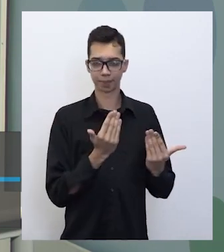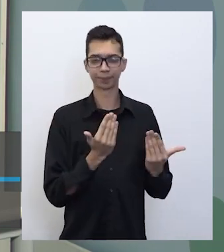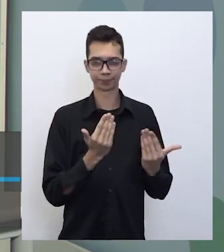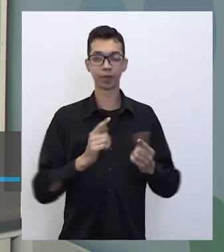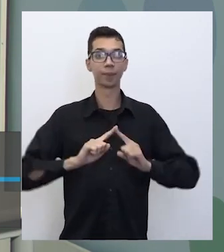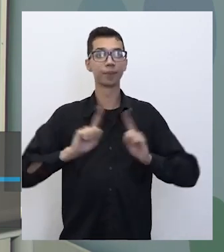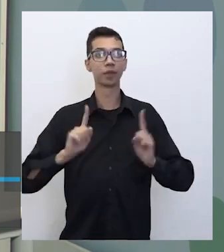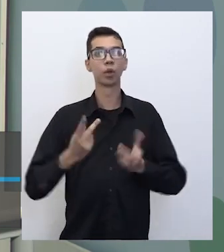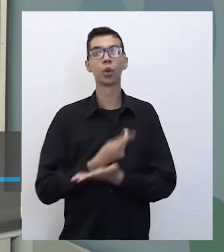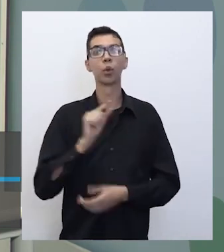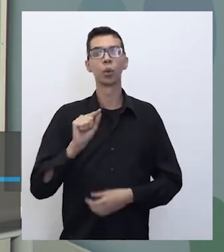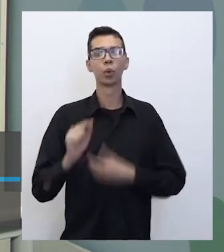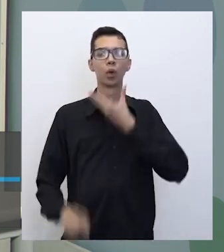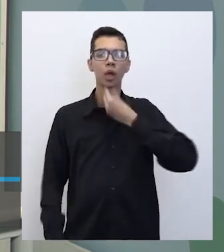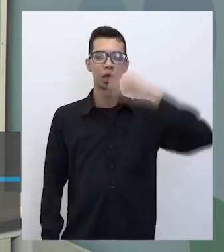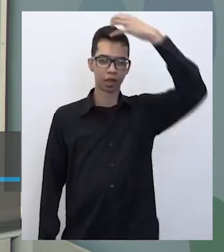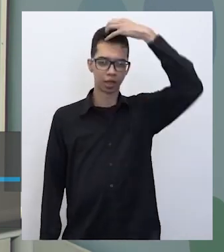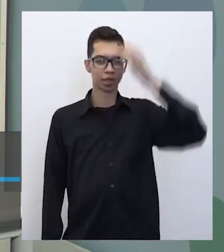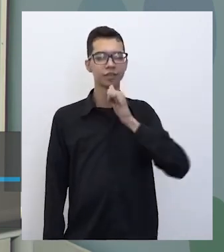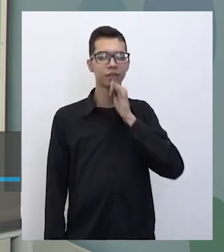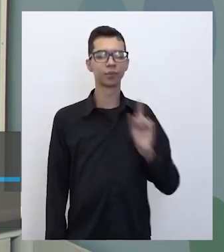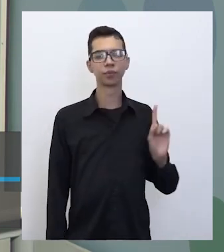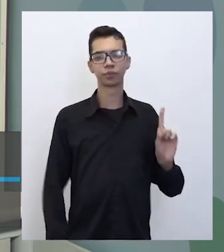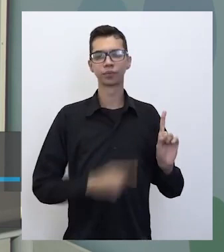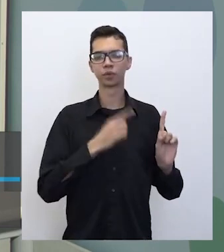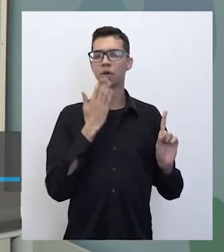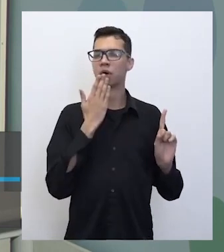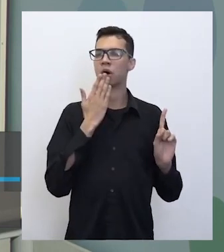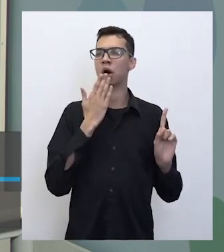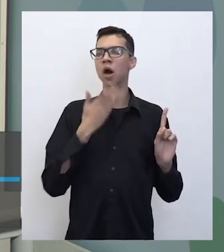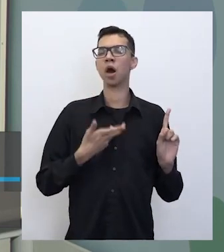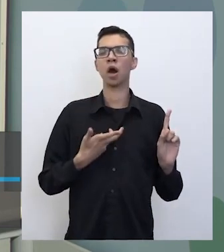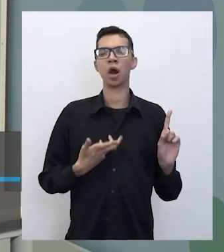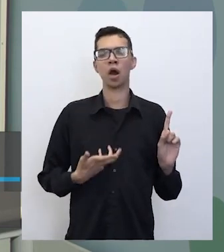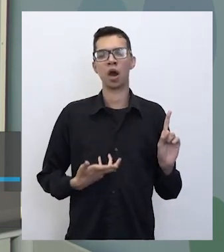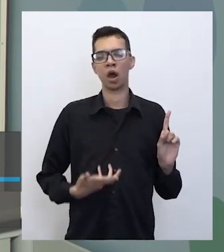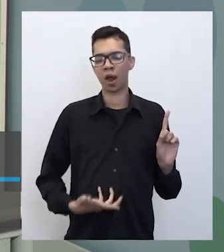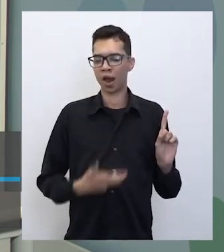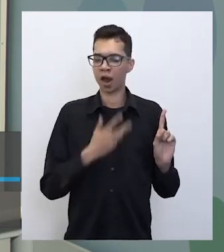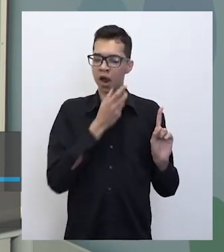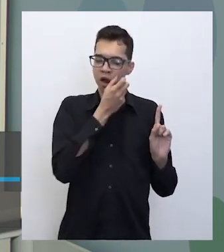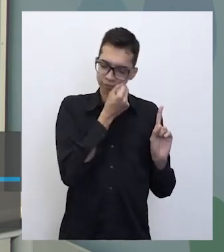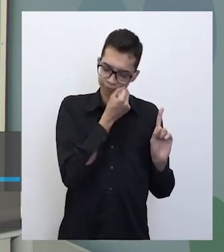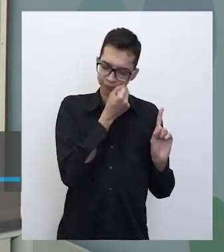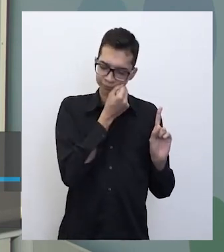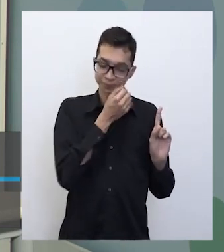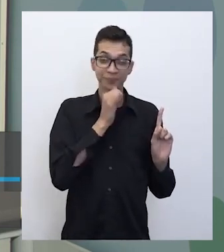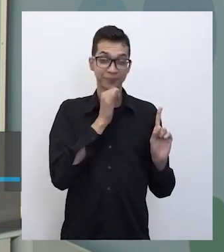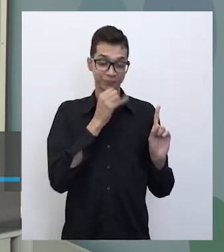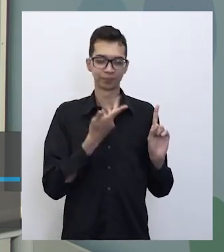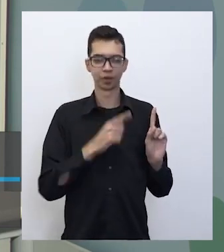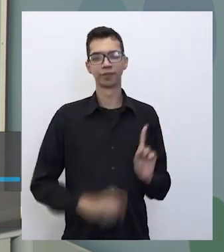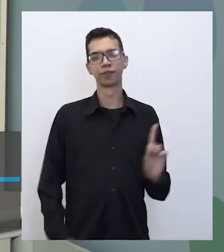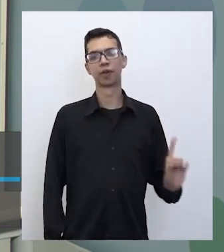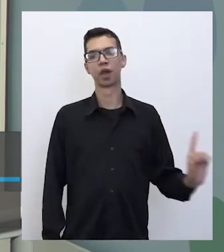quê? O rei, eu vou dormir, não tá legal, cansei, vou dormir. E aí ele vai embora, o pessoal do clero vai embora, aí